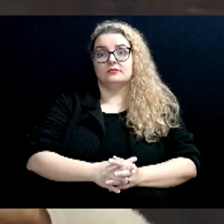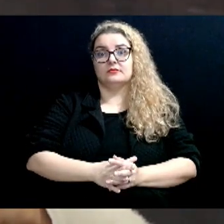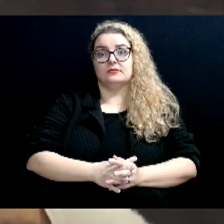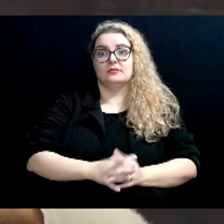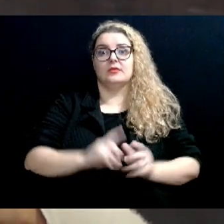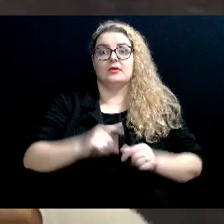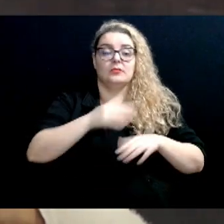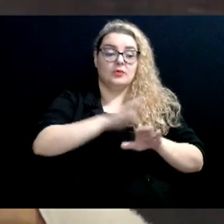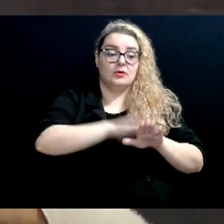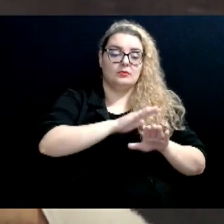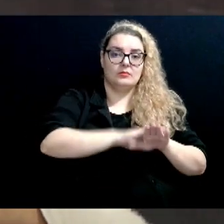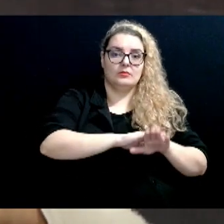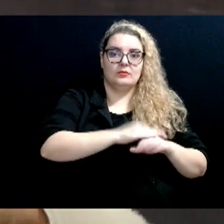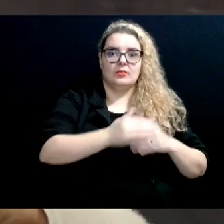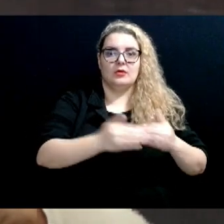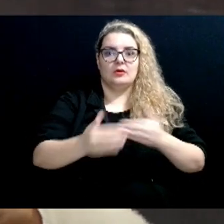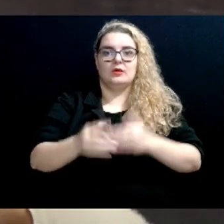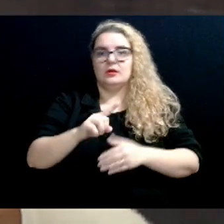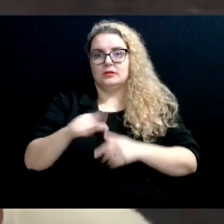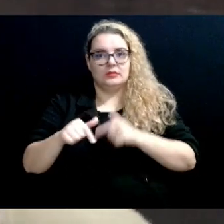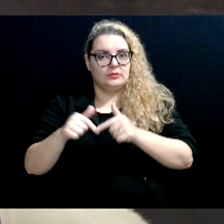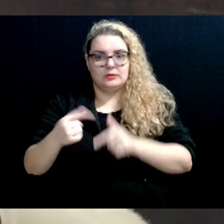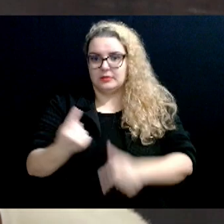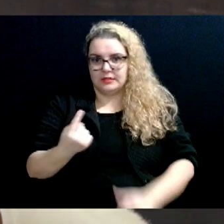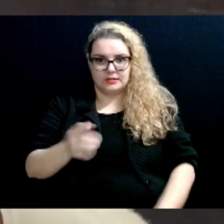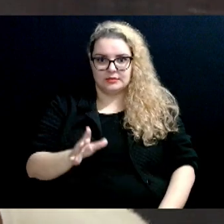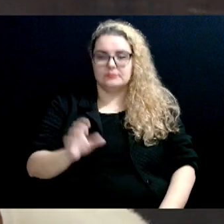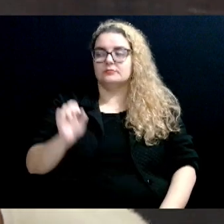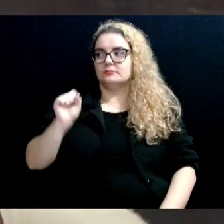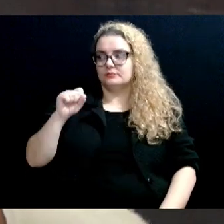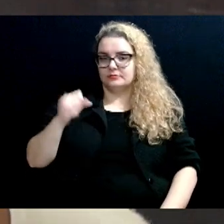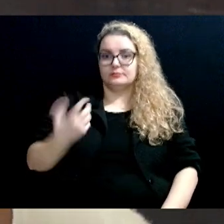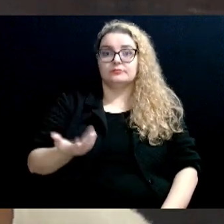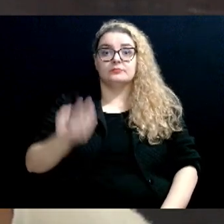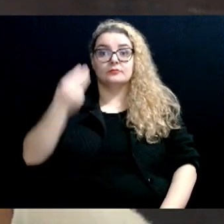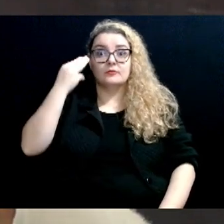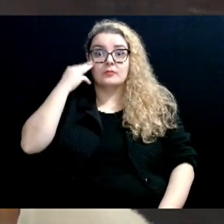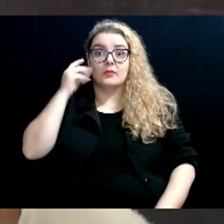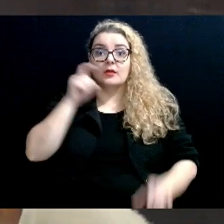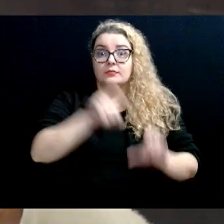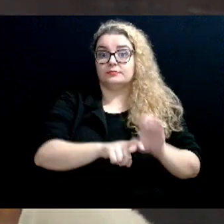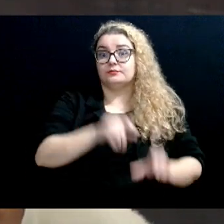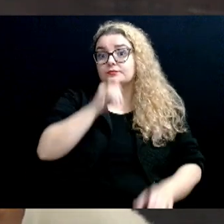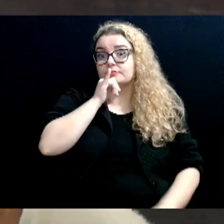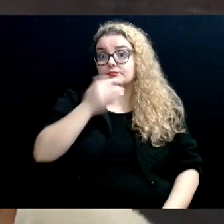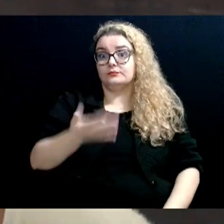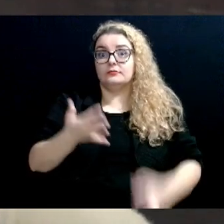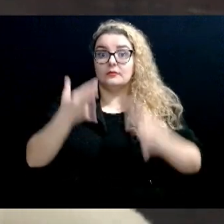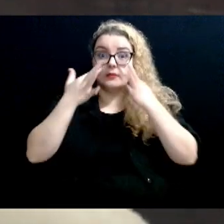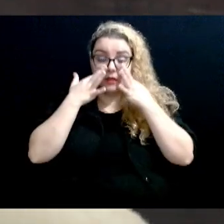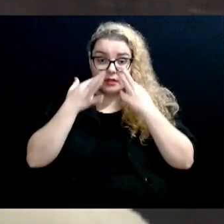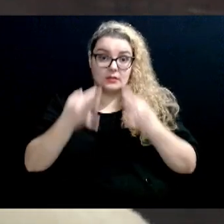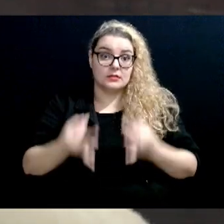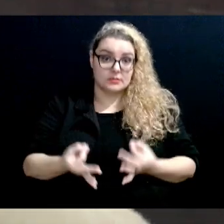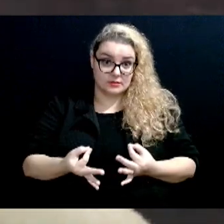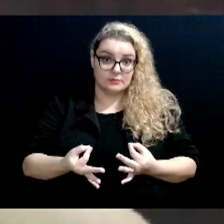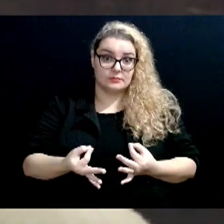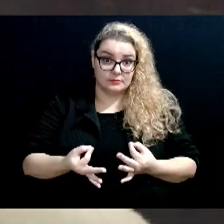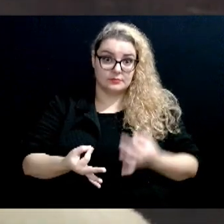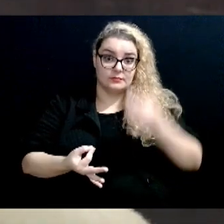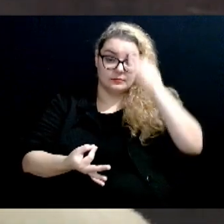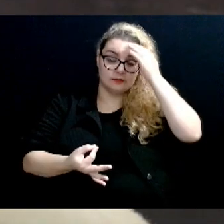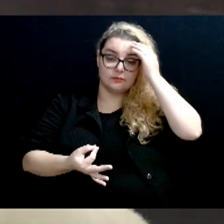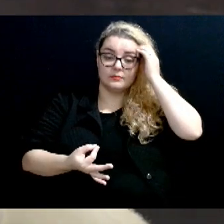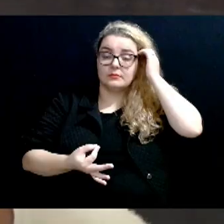não trabalha sozinha. Então, a memória, ela depende, por exemplo, muito da atenção, né? E hoje a